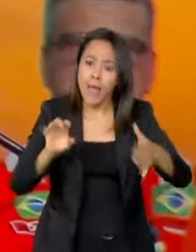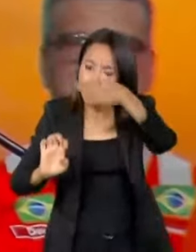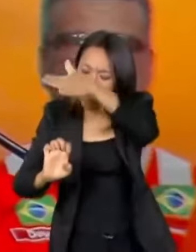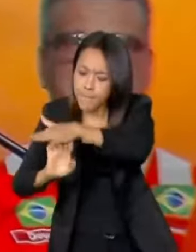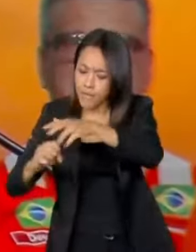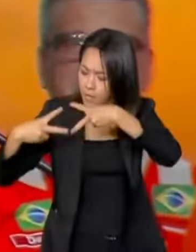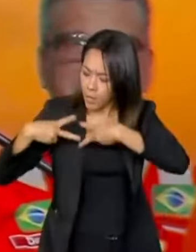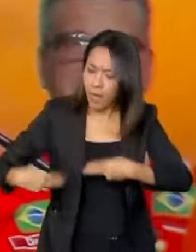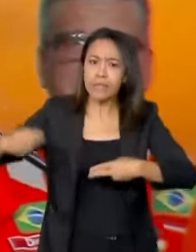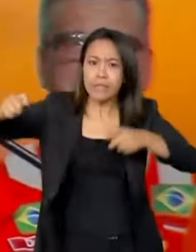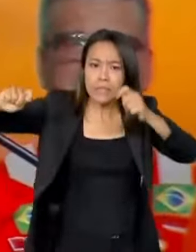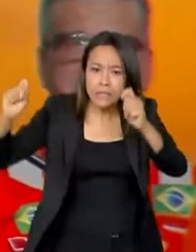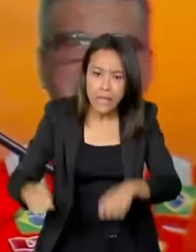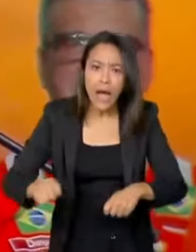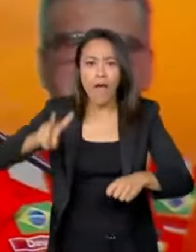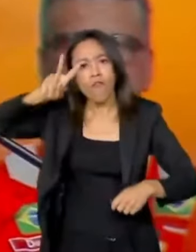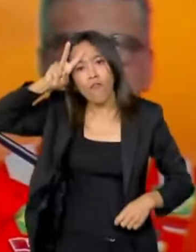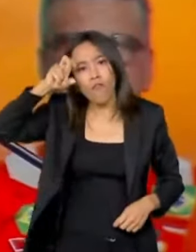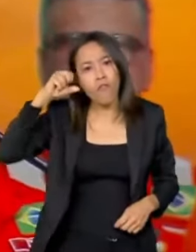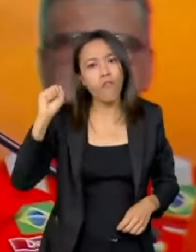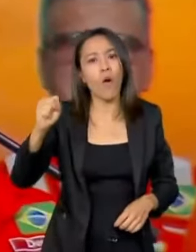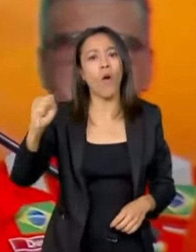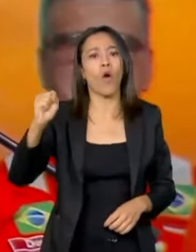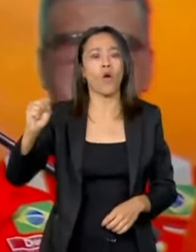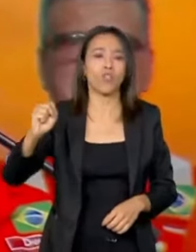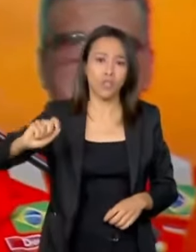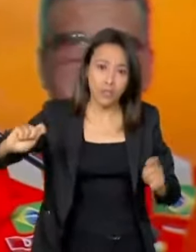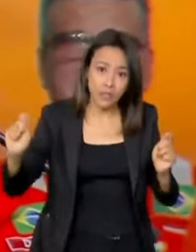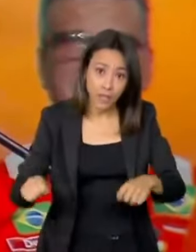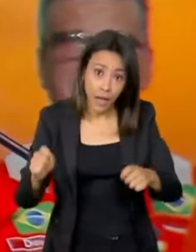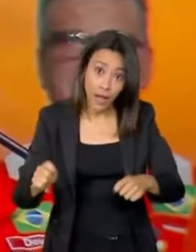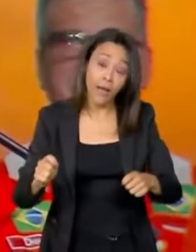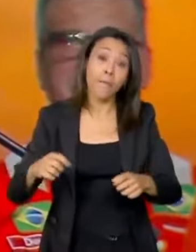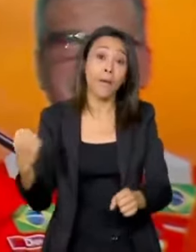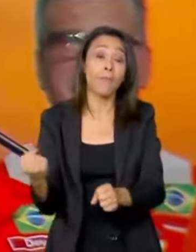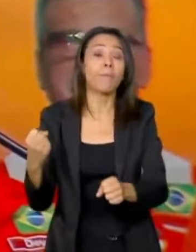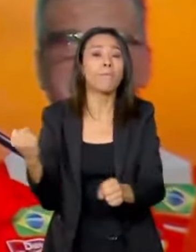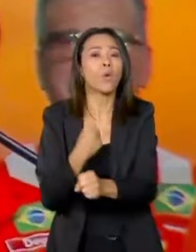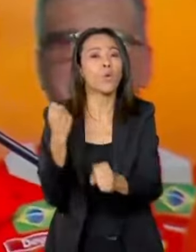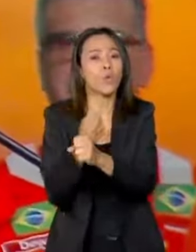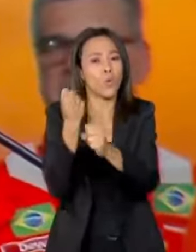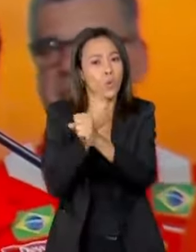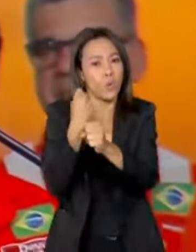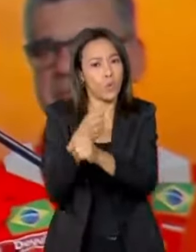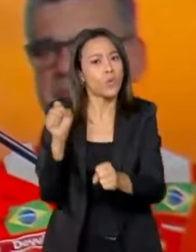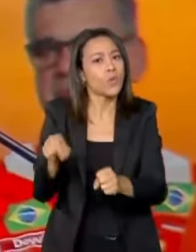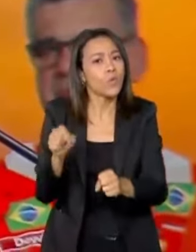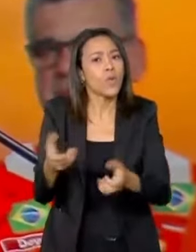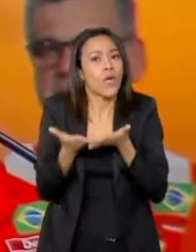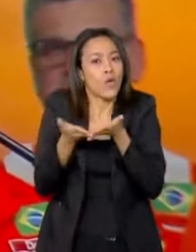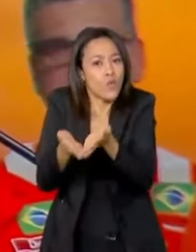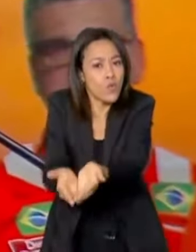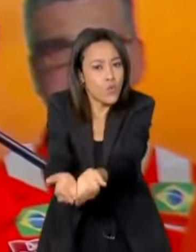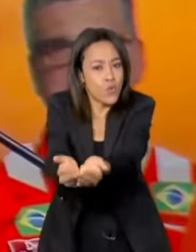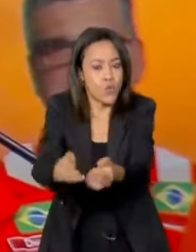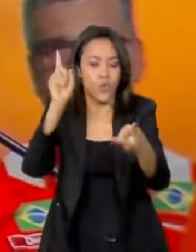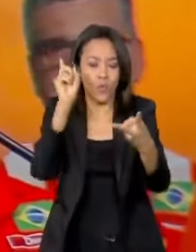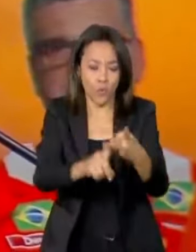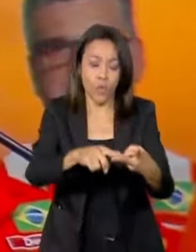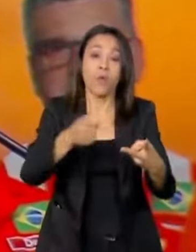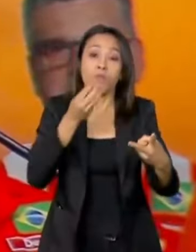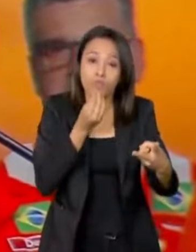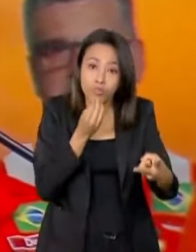forte, que a gente poderia fazer a Transpetro produzir navio aqui, que a gente poderia produzir as sondas, que a